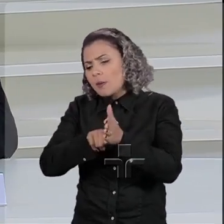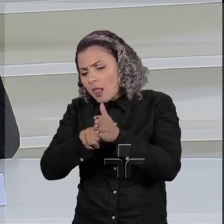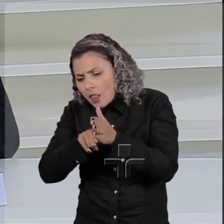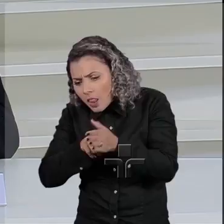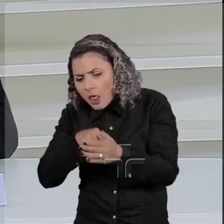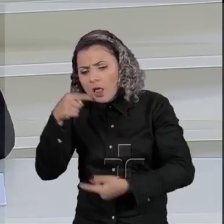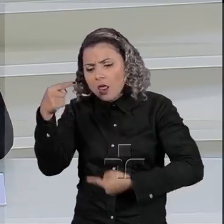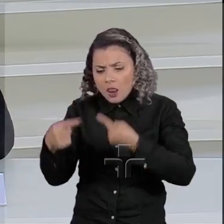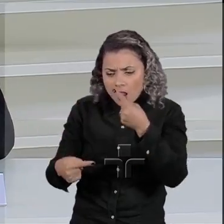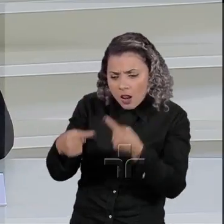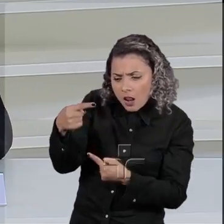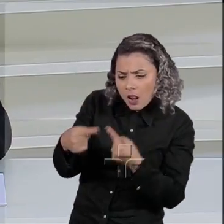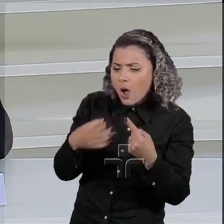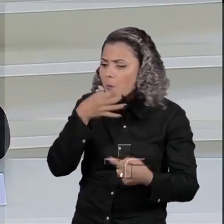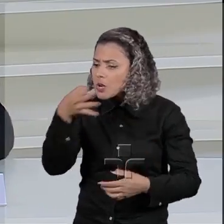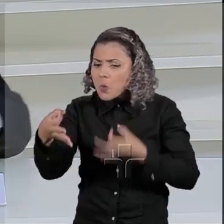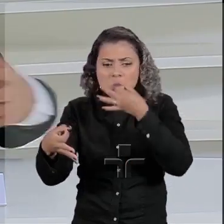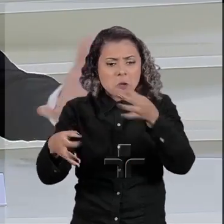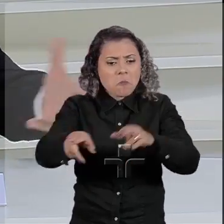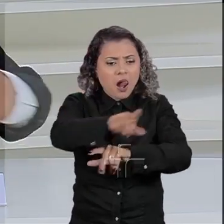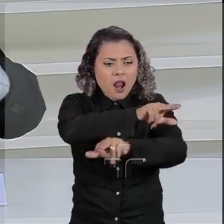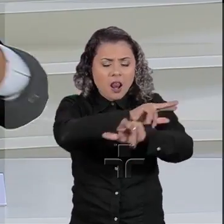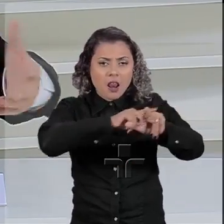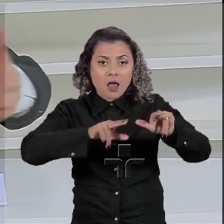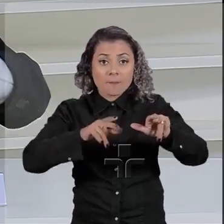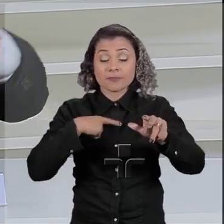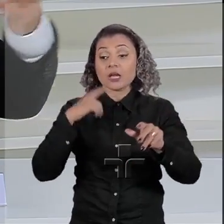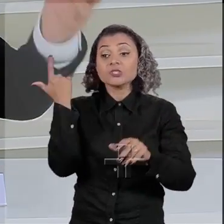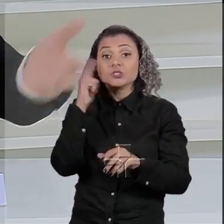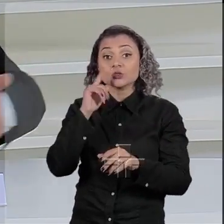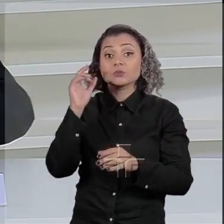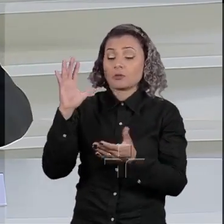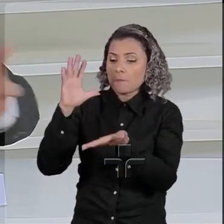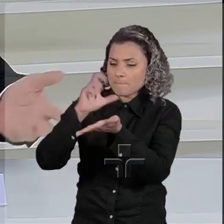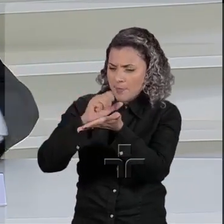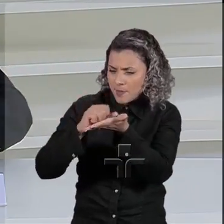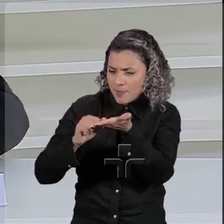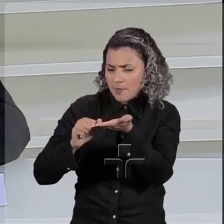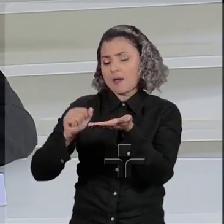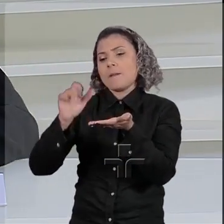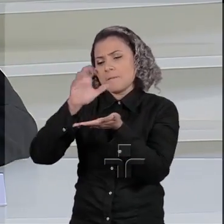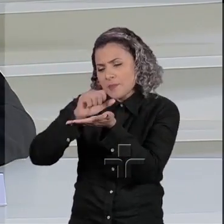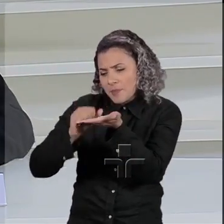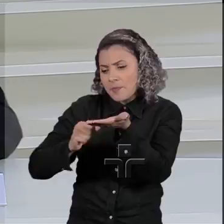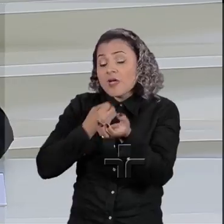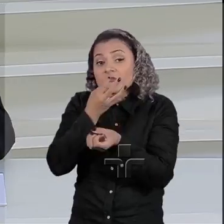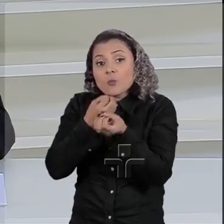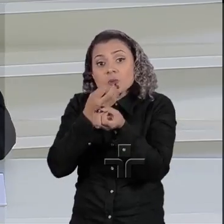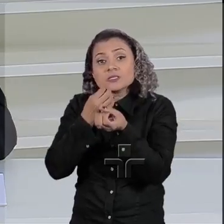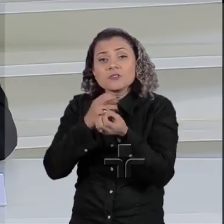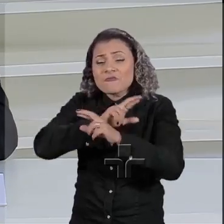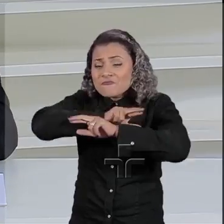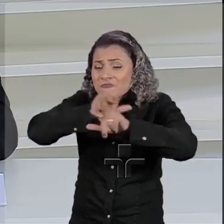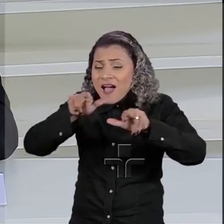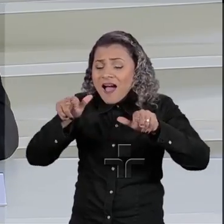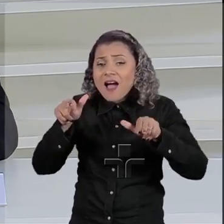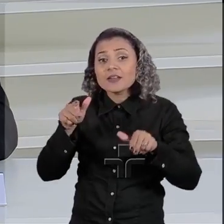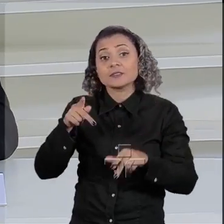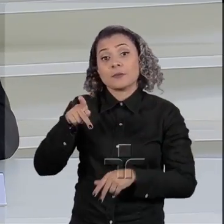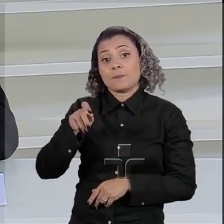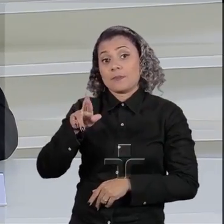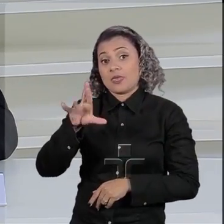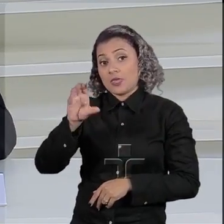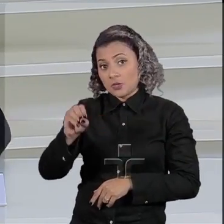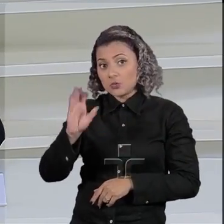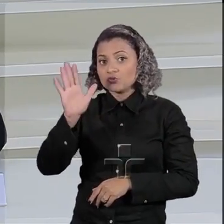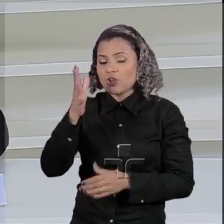sobre cada ponto. E isso foi sendo reunido, de repente era uma maçaroca de informações, e o Pedro já vinha